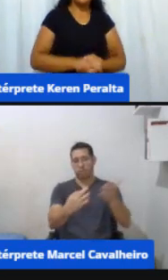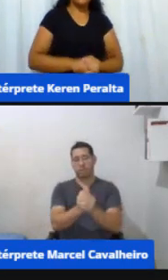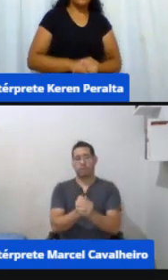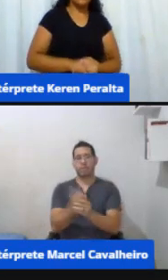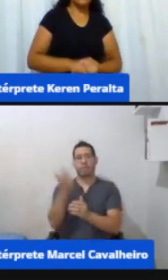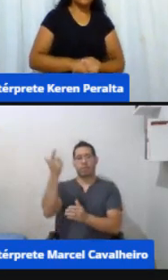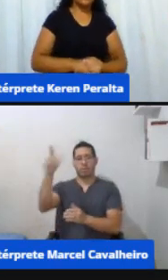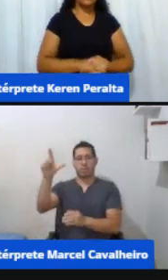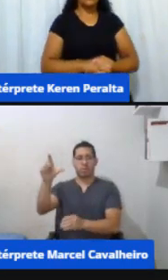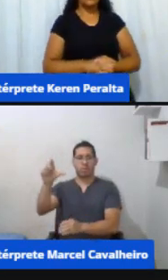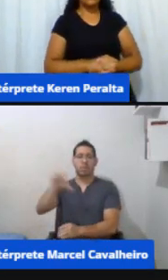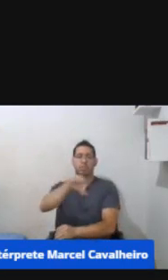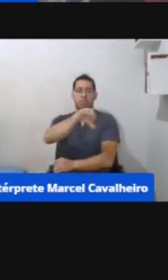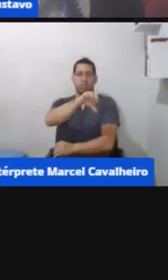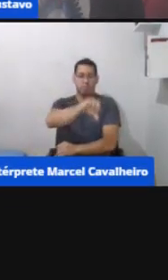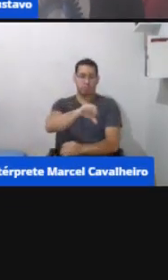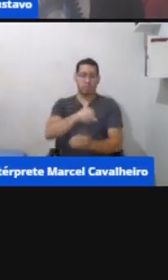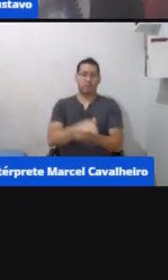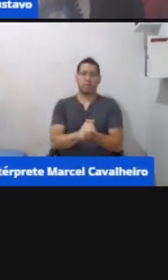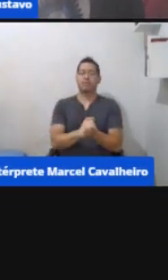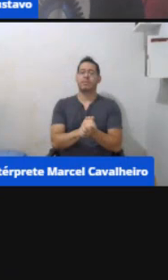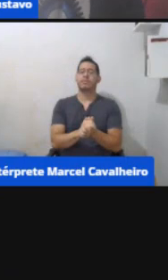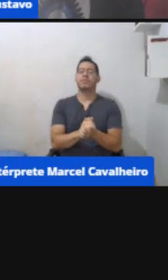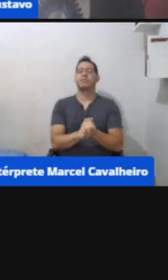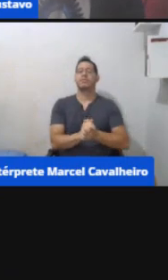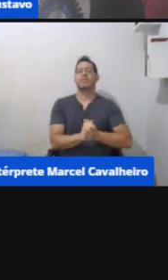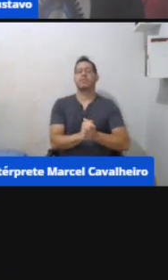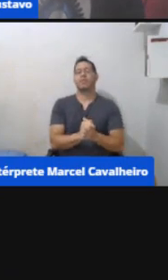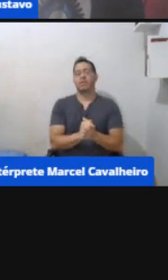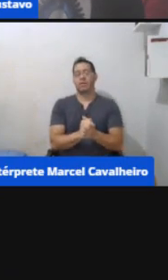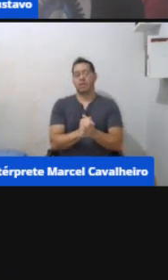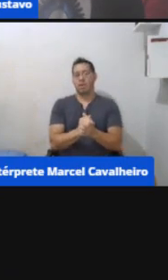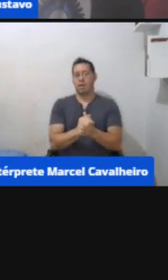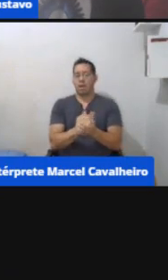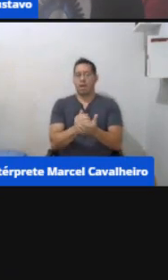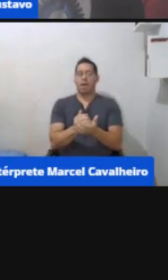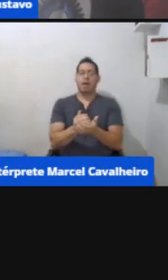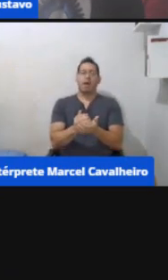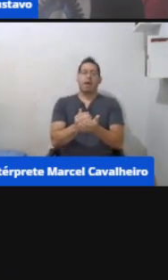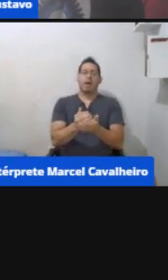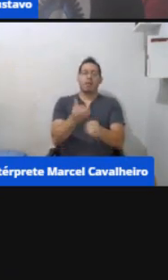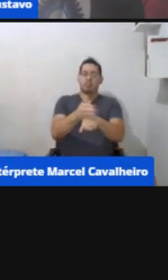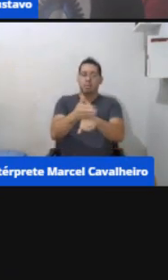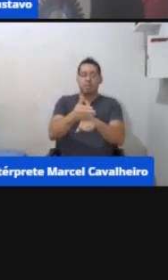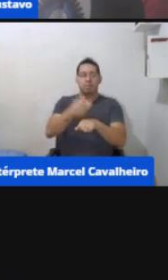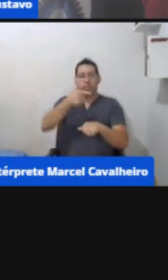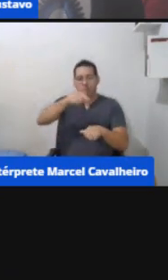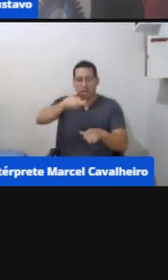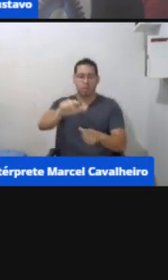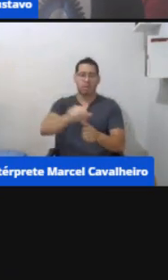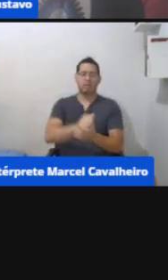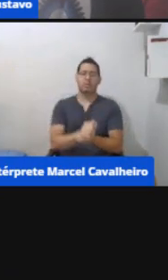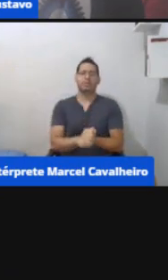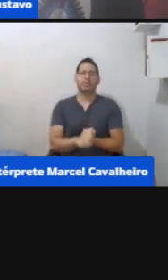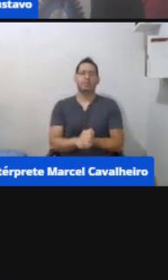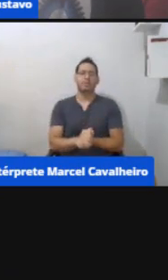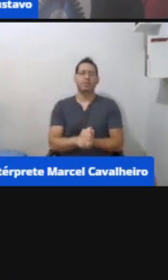se denominou todos os campos de atuação, com a prática de linguagem, análise linguística e semiótica. Próxima